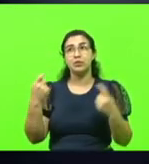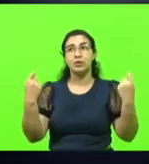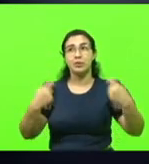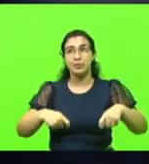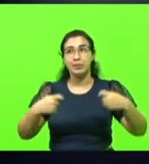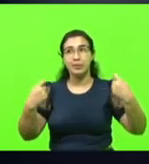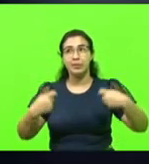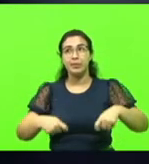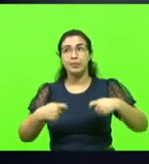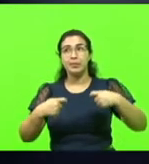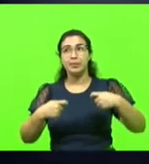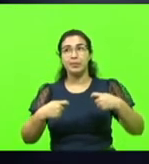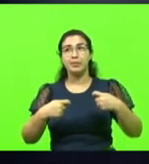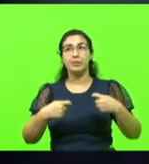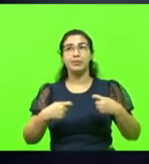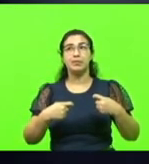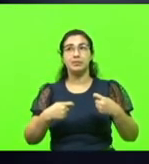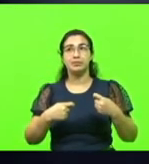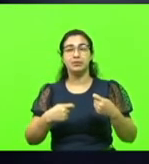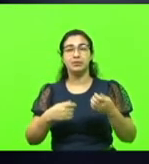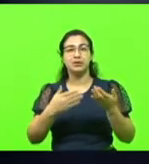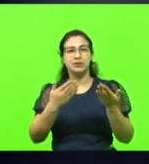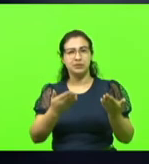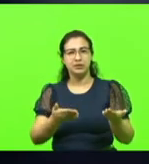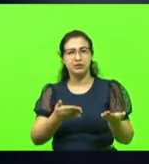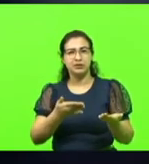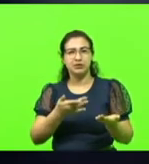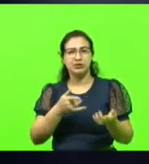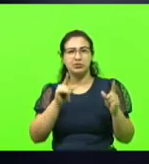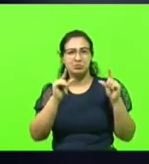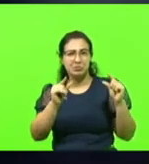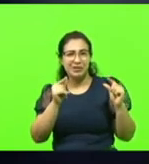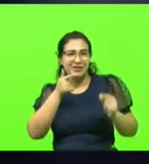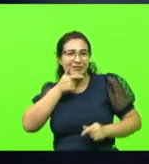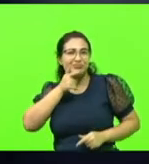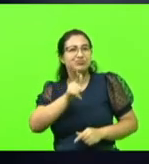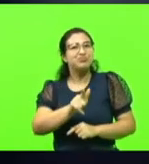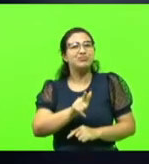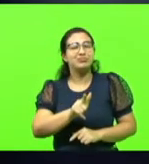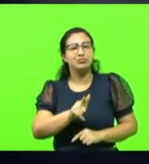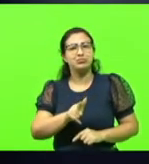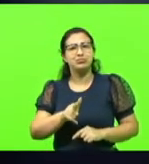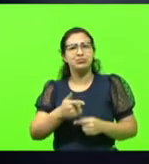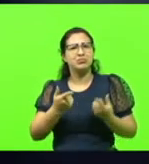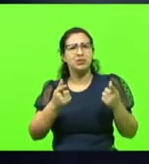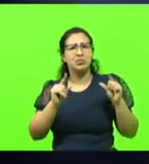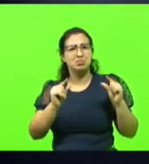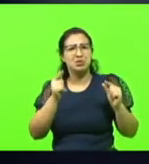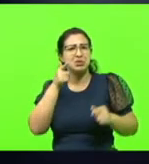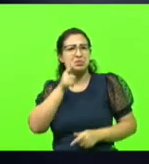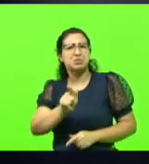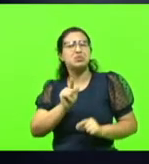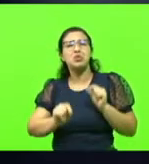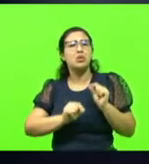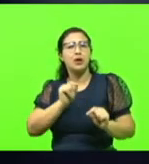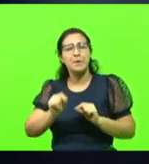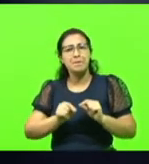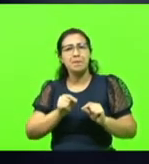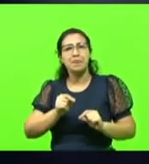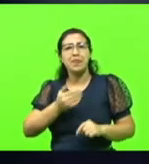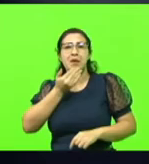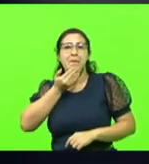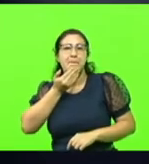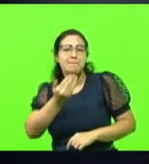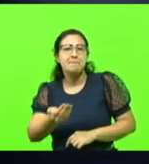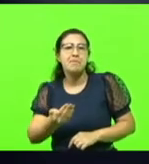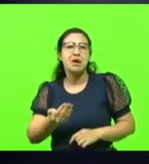ter essas micro-vitórias. O que significa uma micro-vitória? Quando você solicita algo,